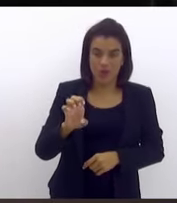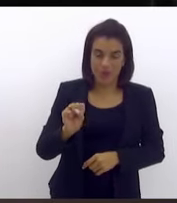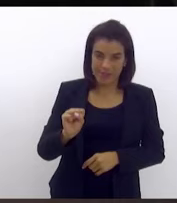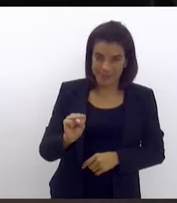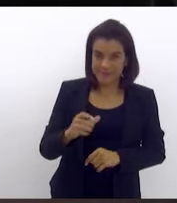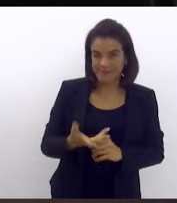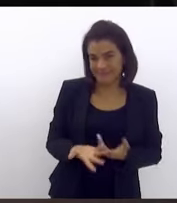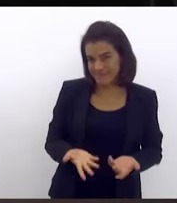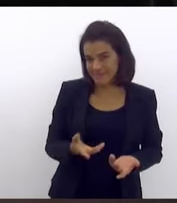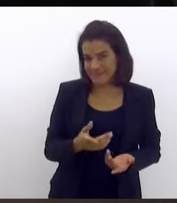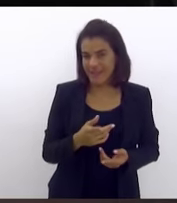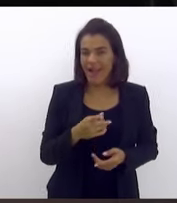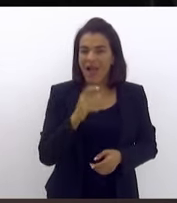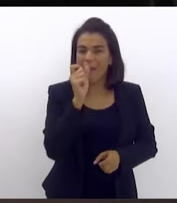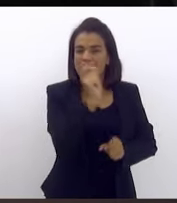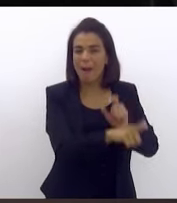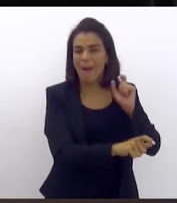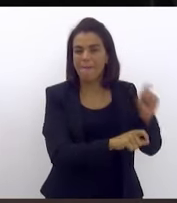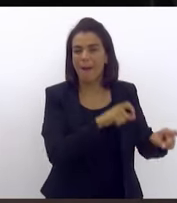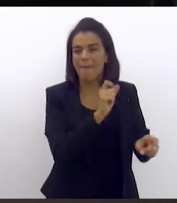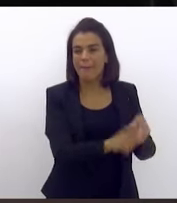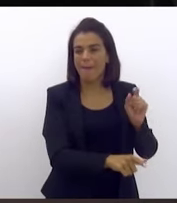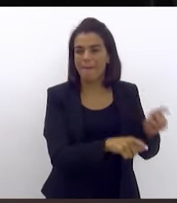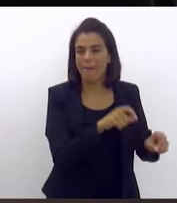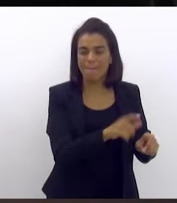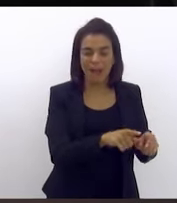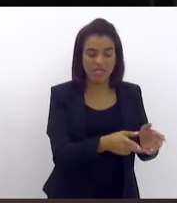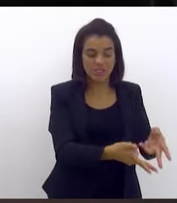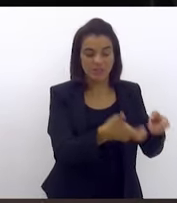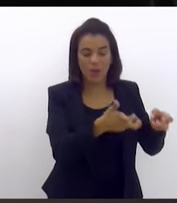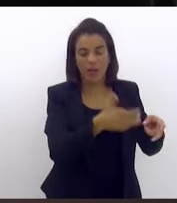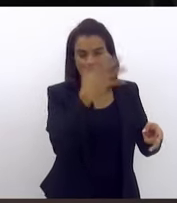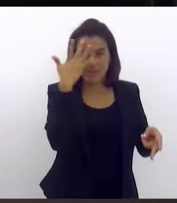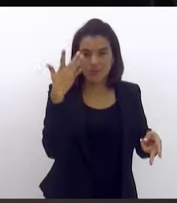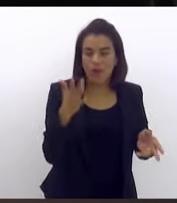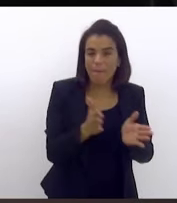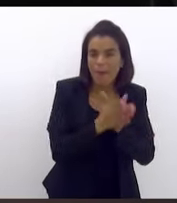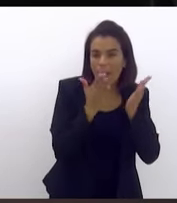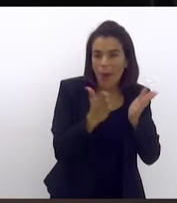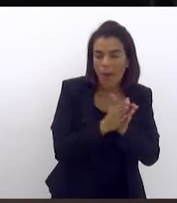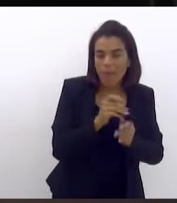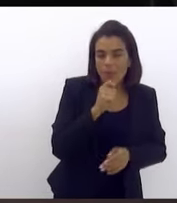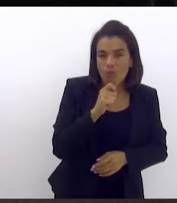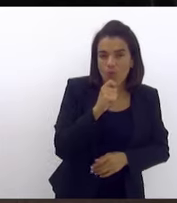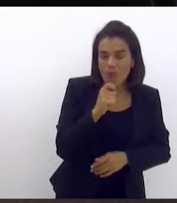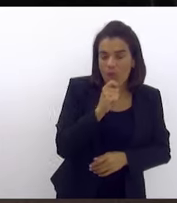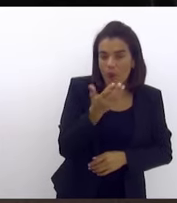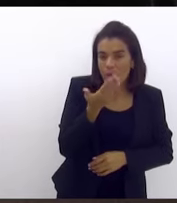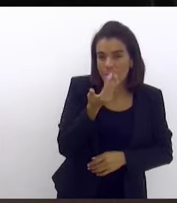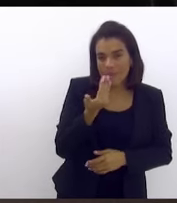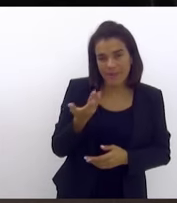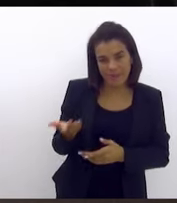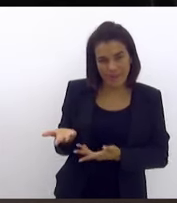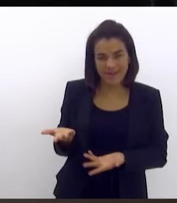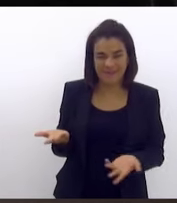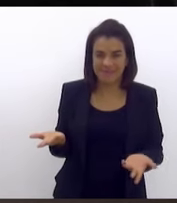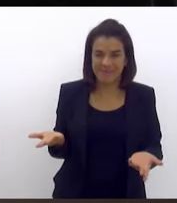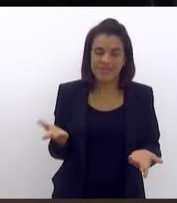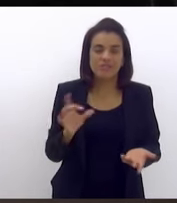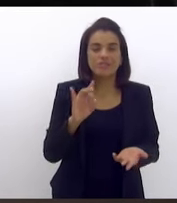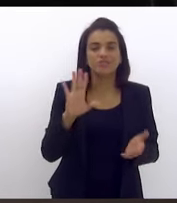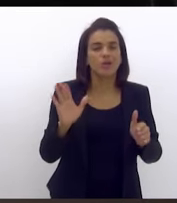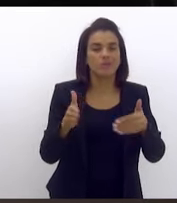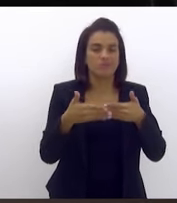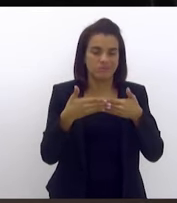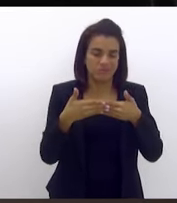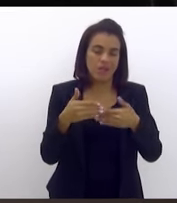daquele contribuinte que não tem nem com o que comer, quanto mais pagar uma tarifa tão alta de água e esgoto. Então, para terminar, deputado